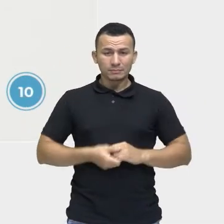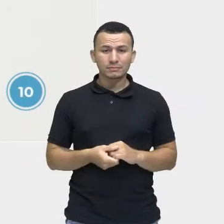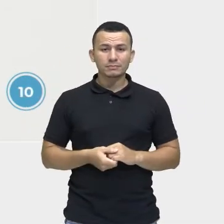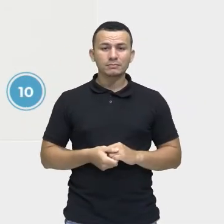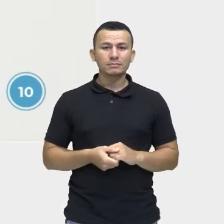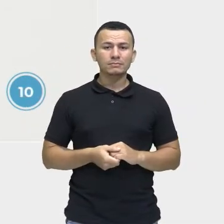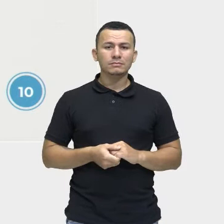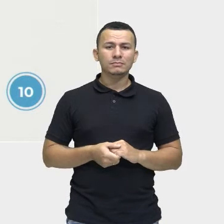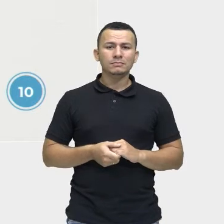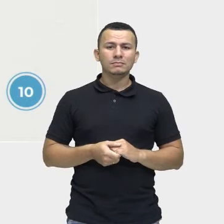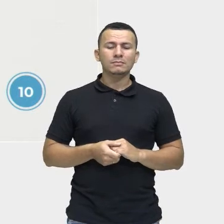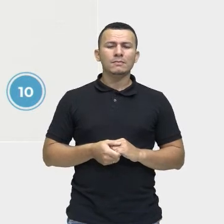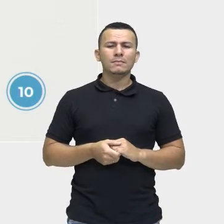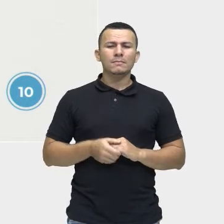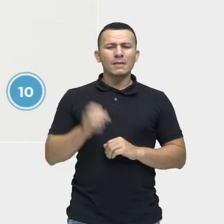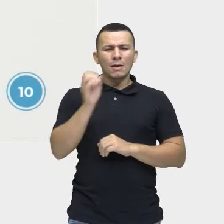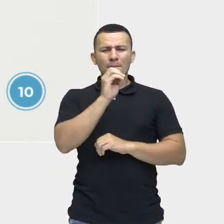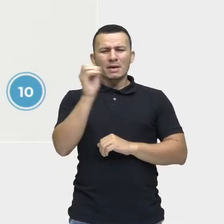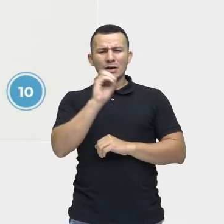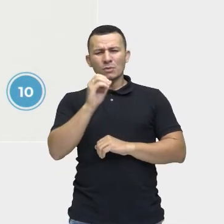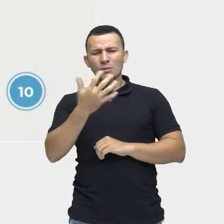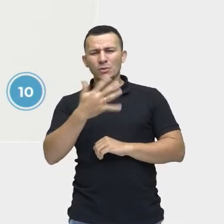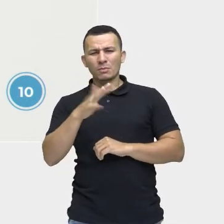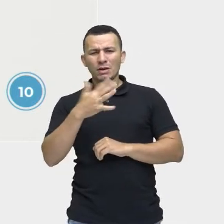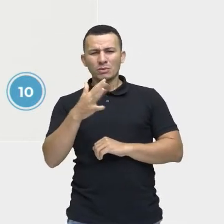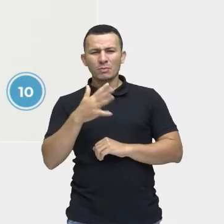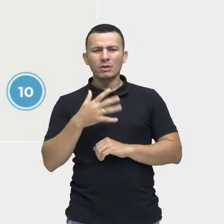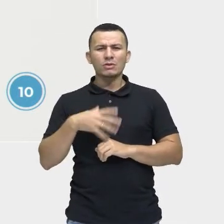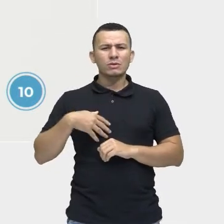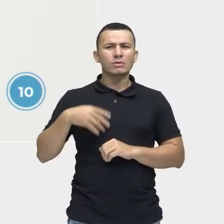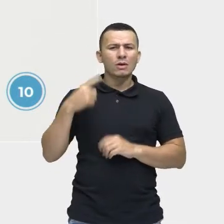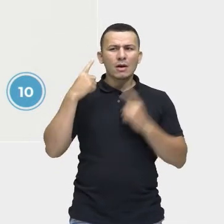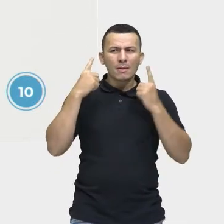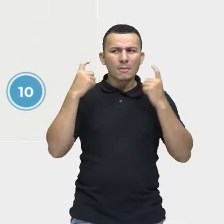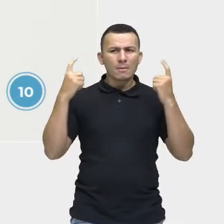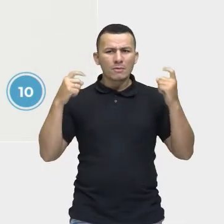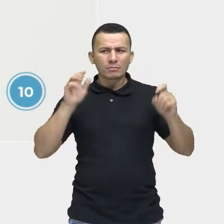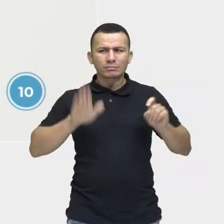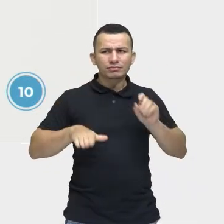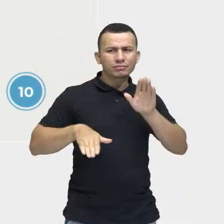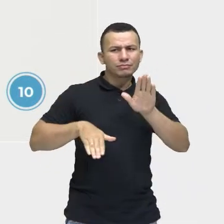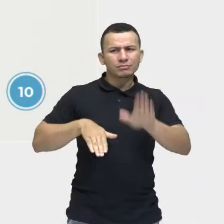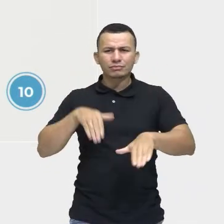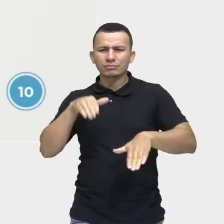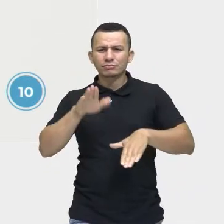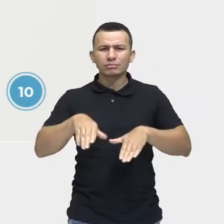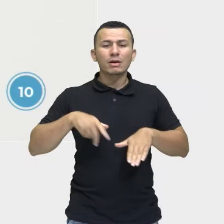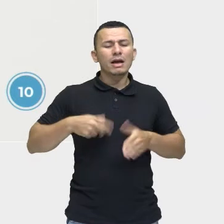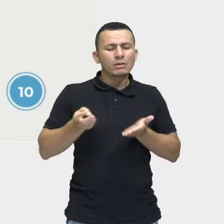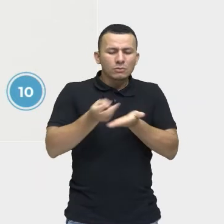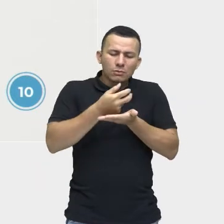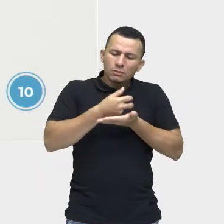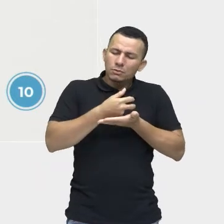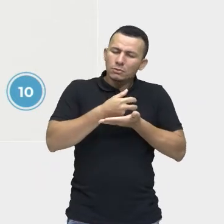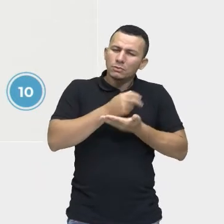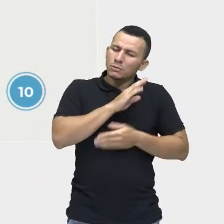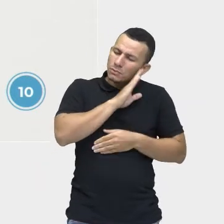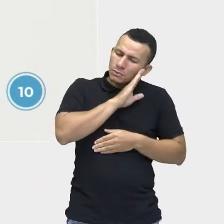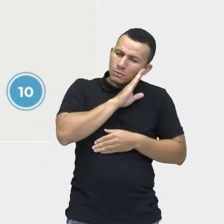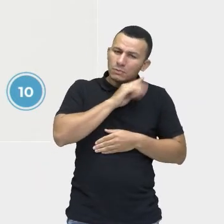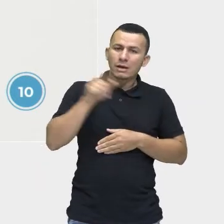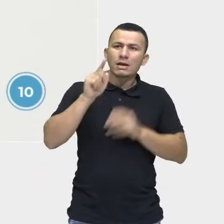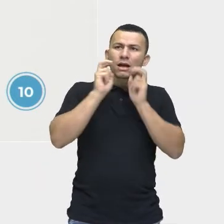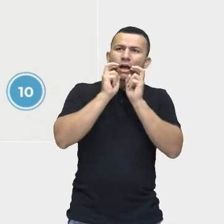Só pouco depois da meia-noite é que vieram uns passos. Eita, pá. Deitado no fundo da cova, o coveiro